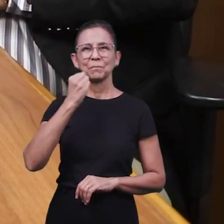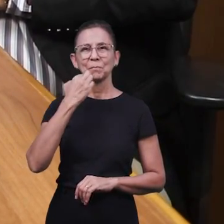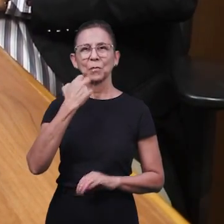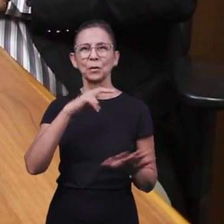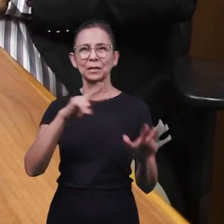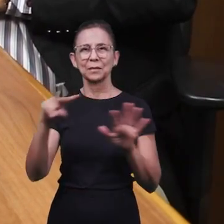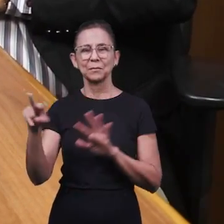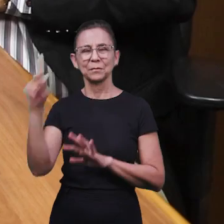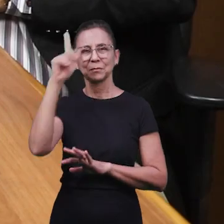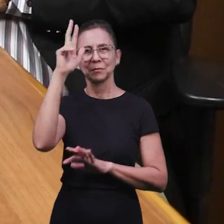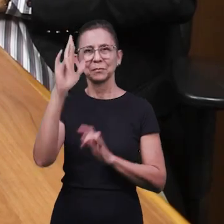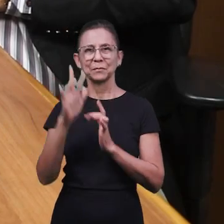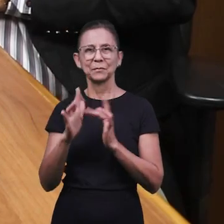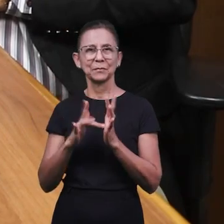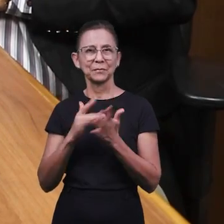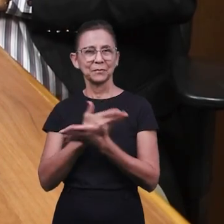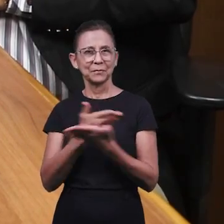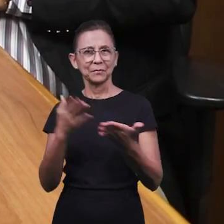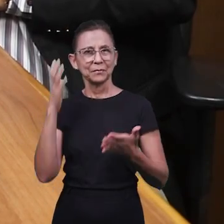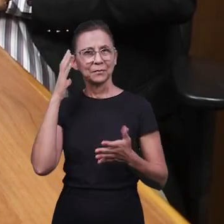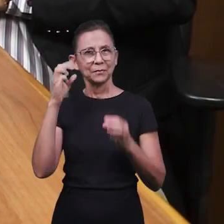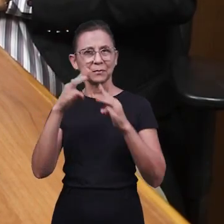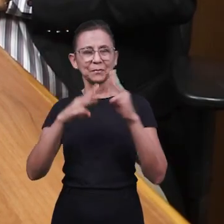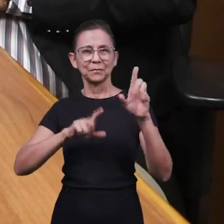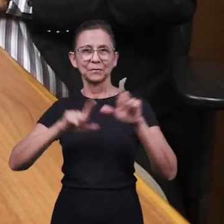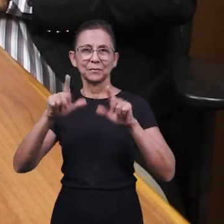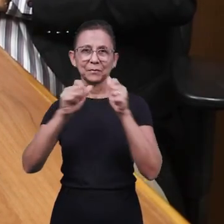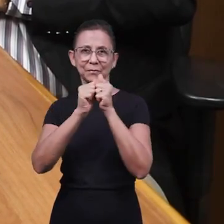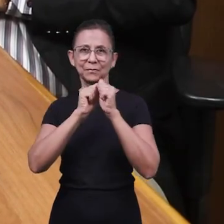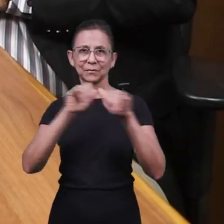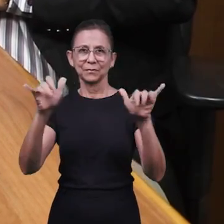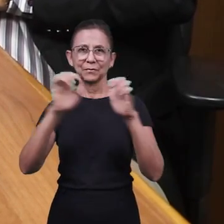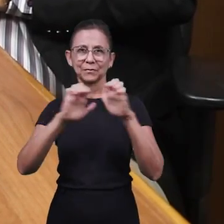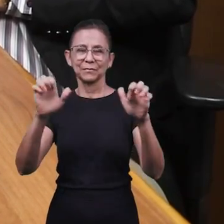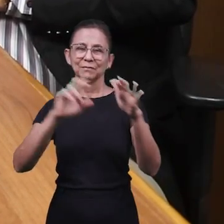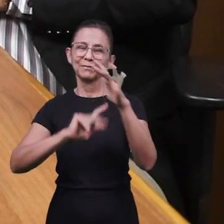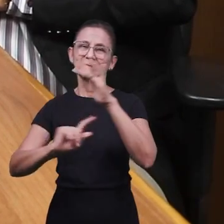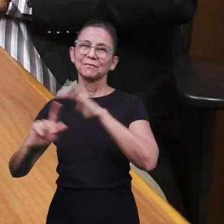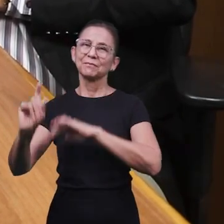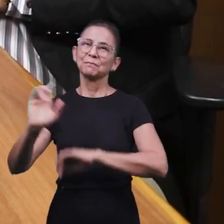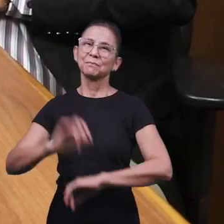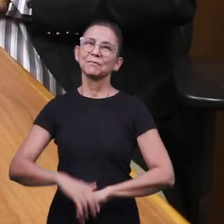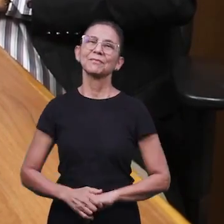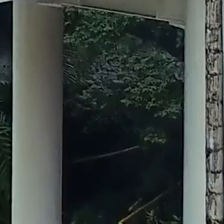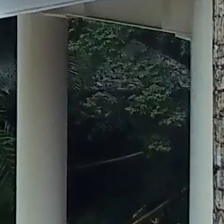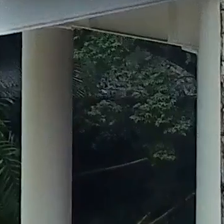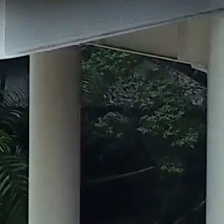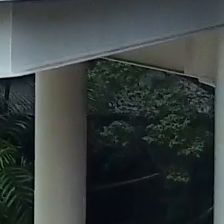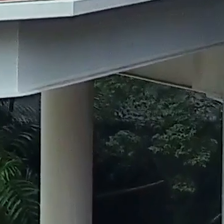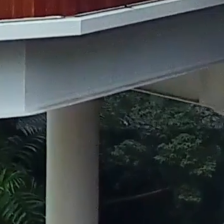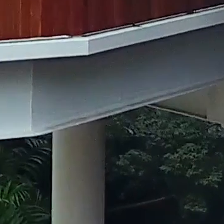uma boa semana, a paz do Senhor Jesus a todos. Rádio e TV Manaim, juntas, anunciando o Evangelho Eterno.